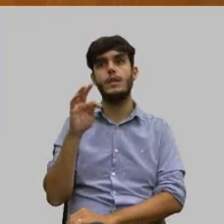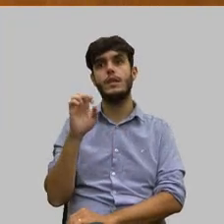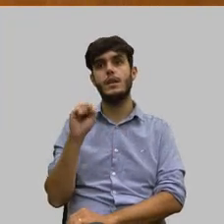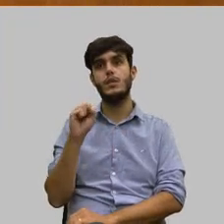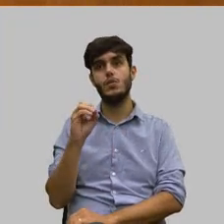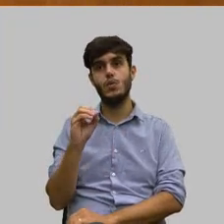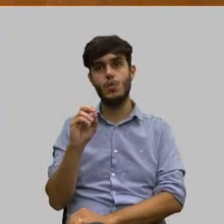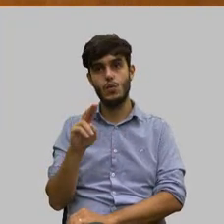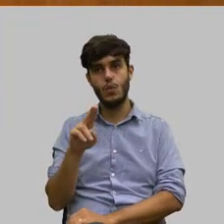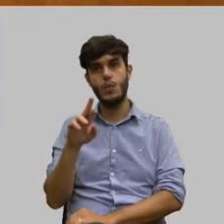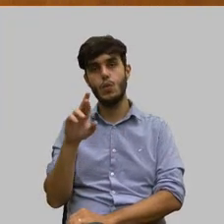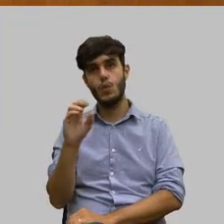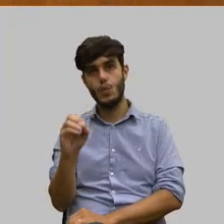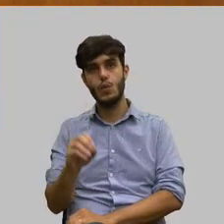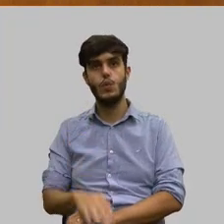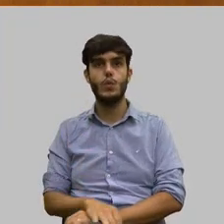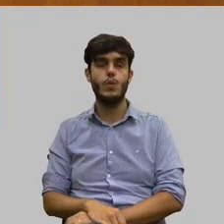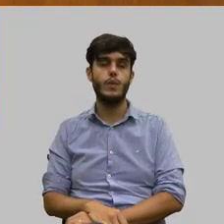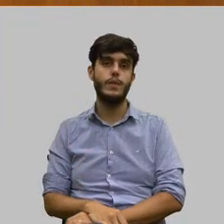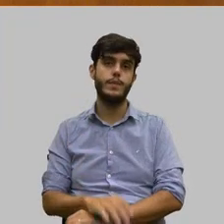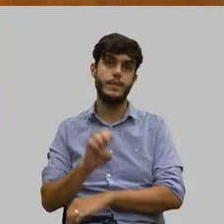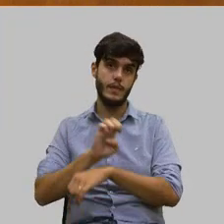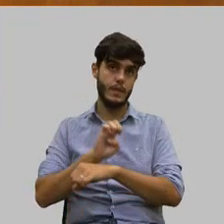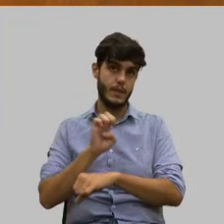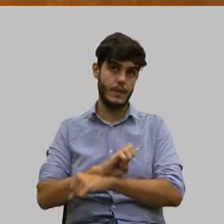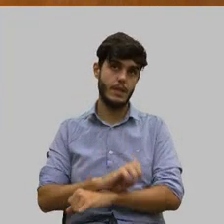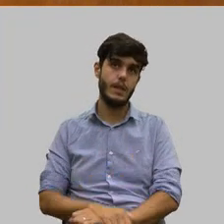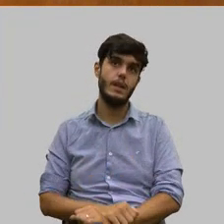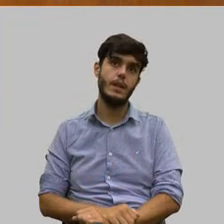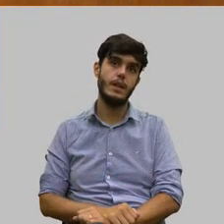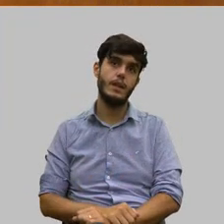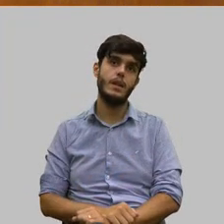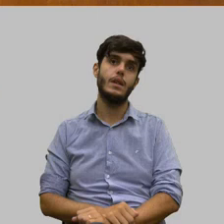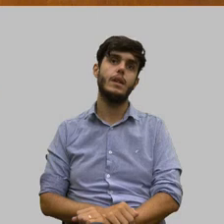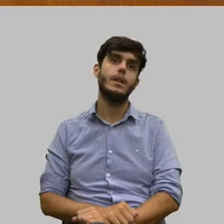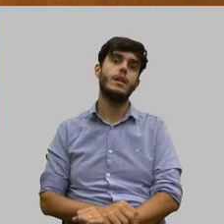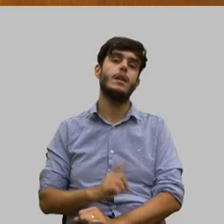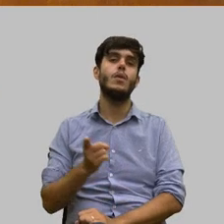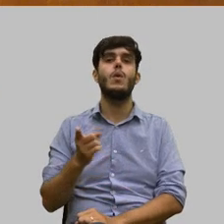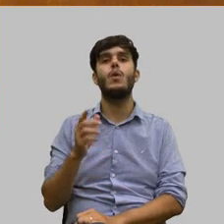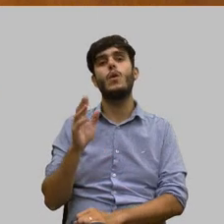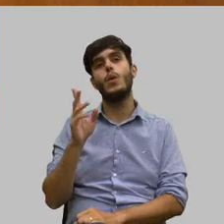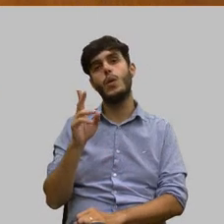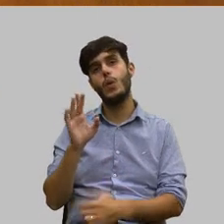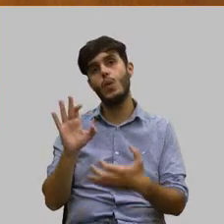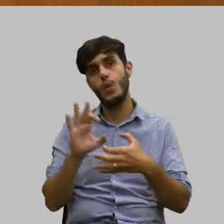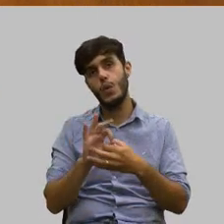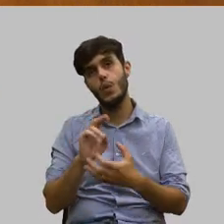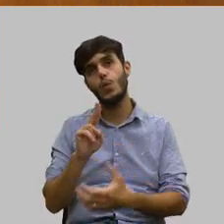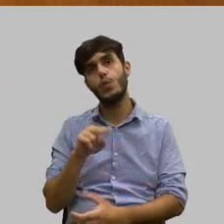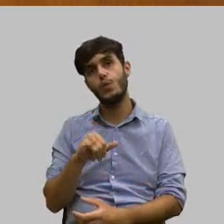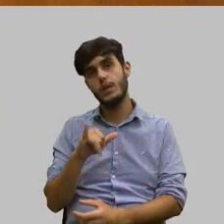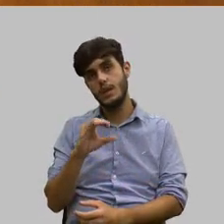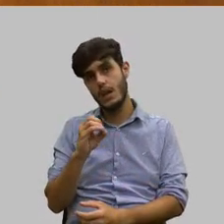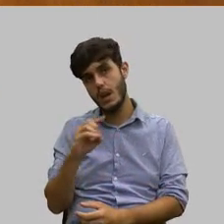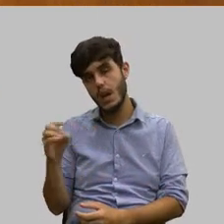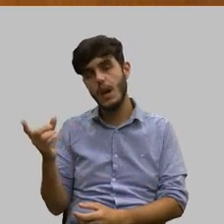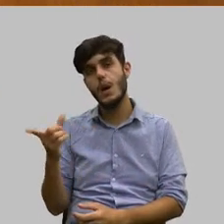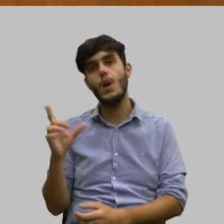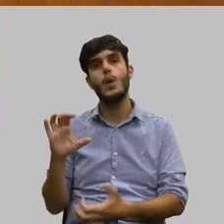58 milhões dois do Tesouro ouro do Estado o restante de emendas parlamentares estaduais União transferência da União convênios